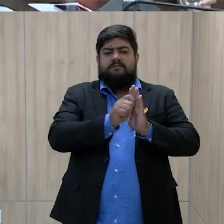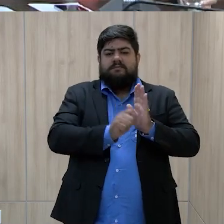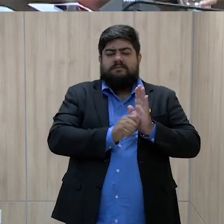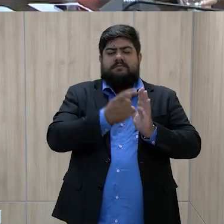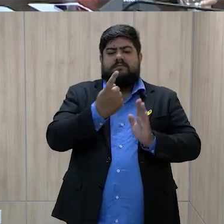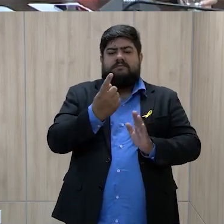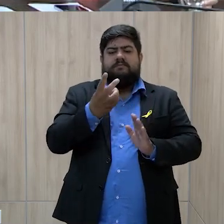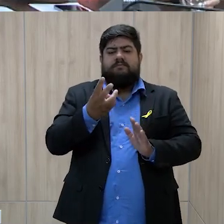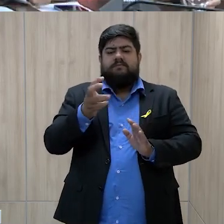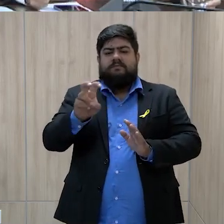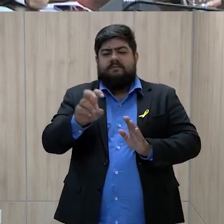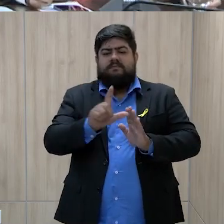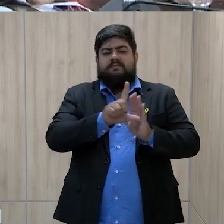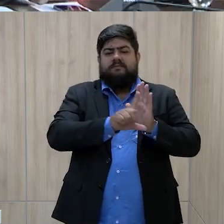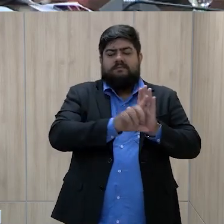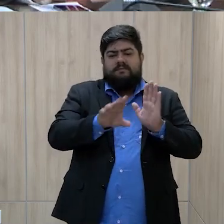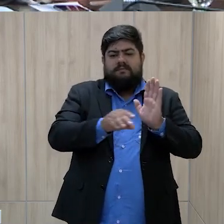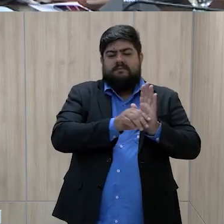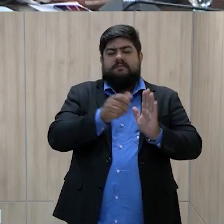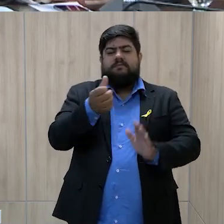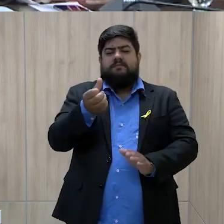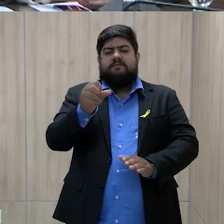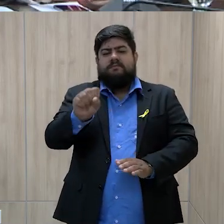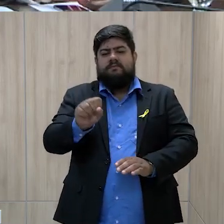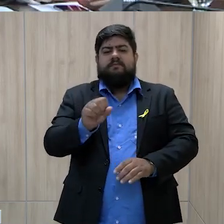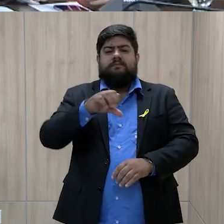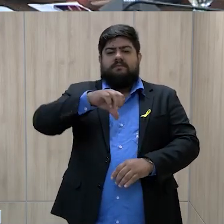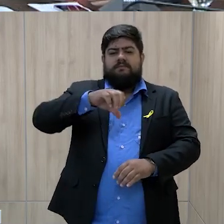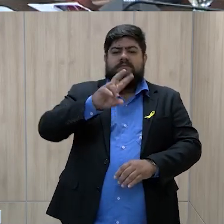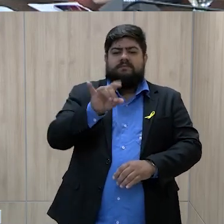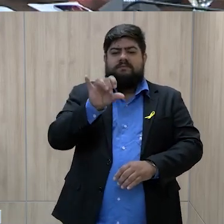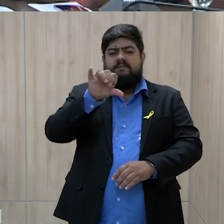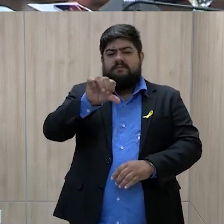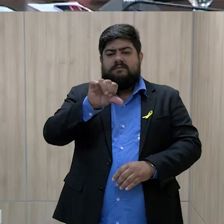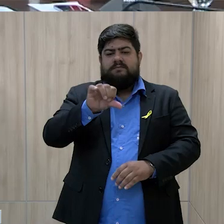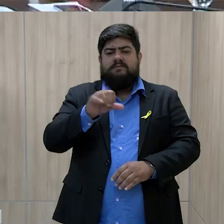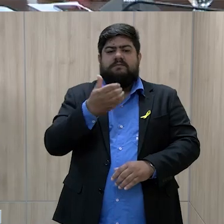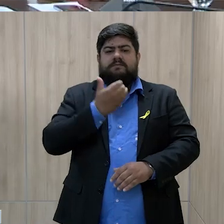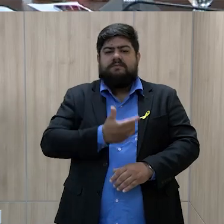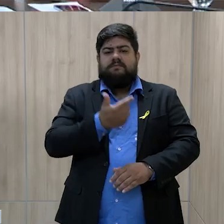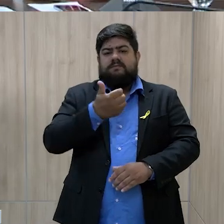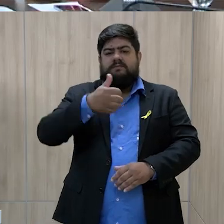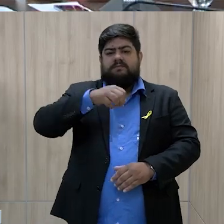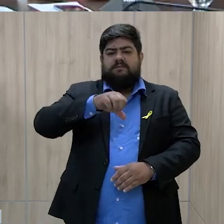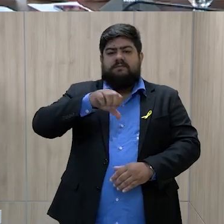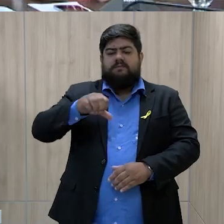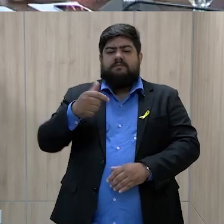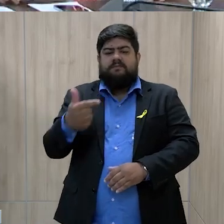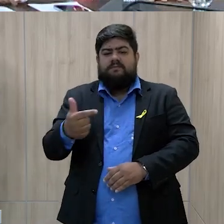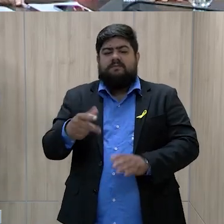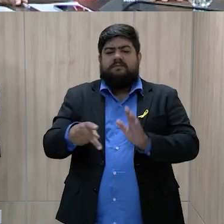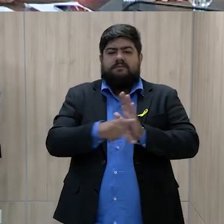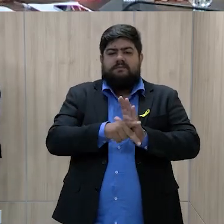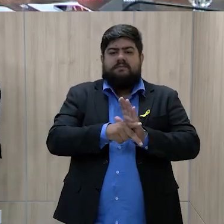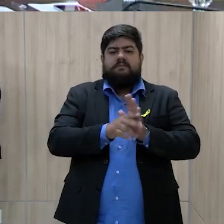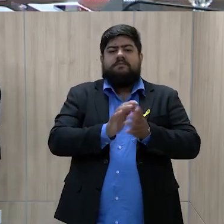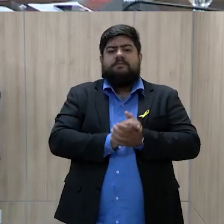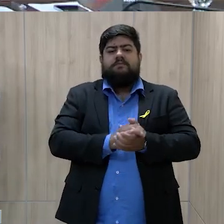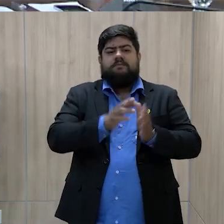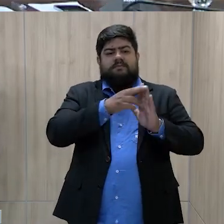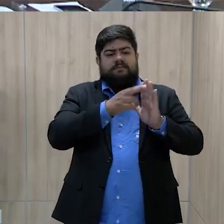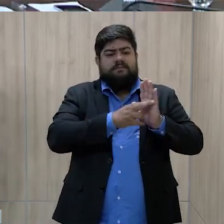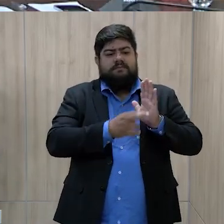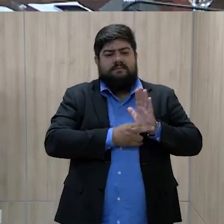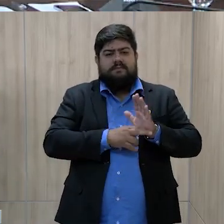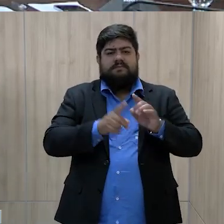do inciso 3 do artigo 135 da lei complementar número 68 de nove de dezembro de 1992 que dispõe